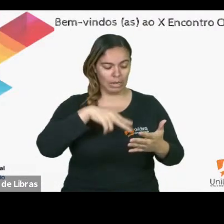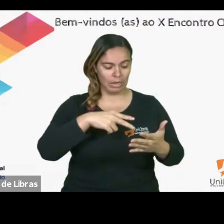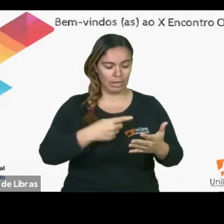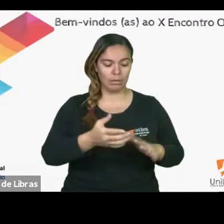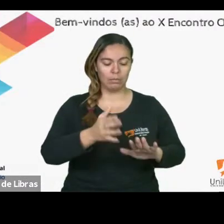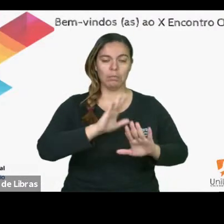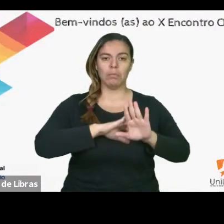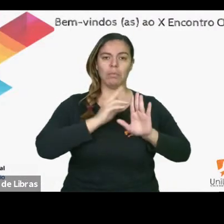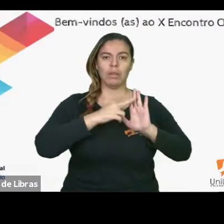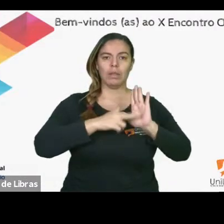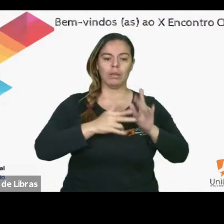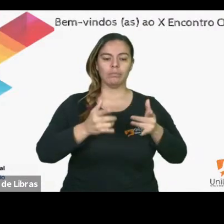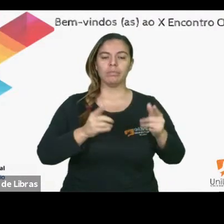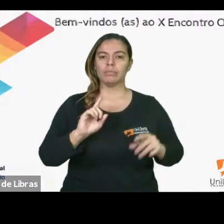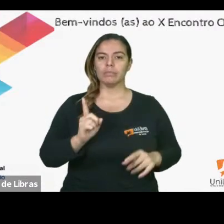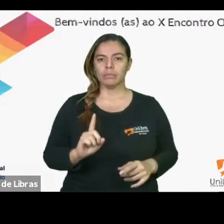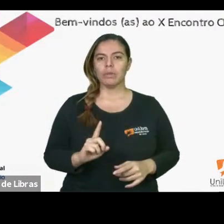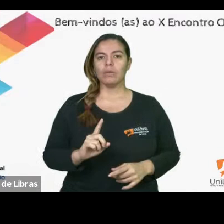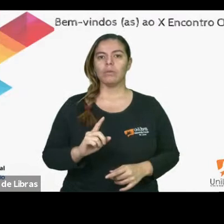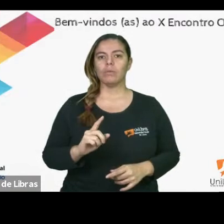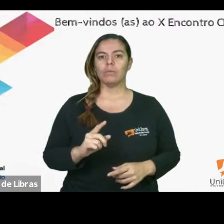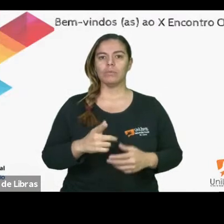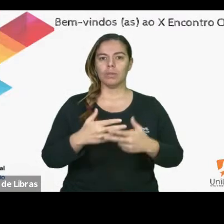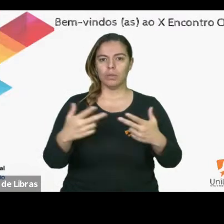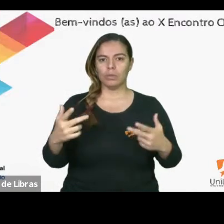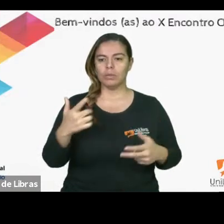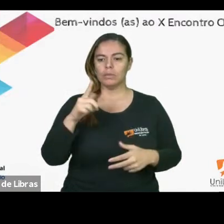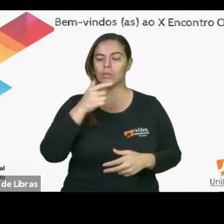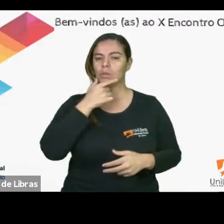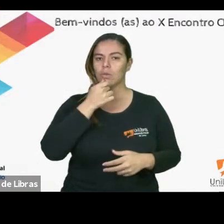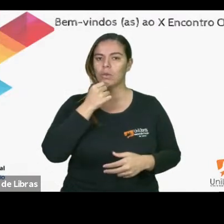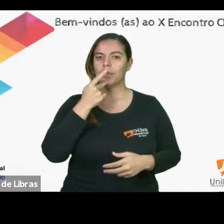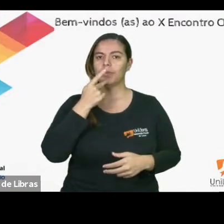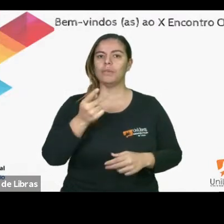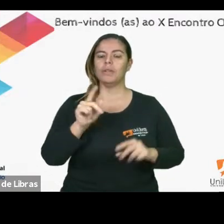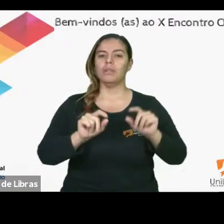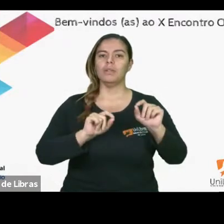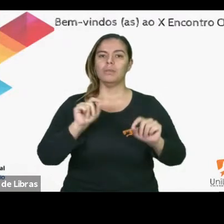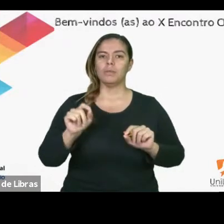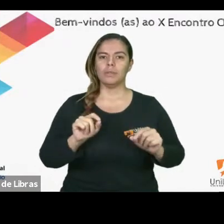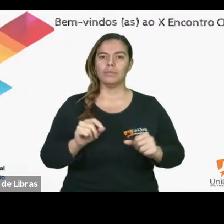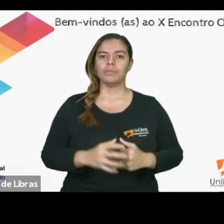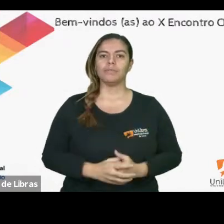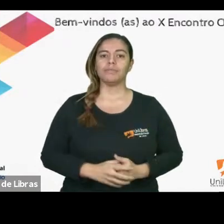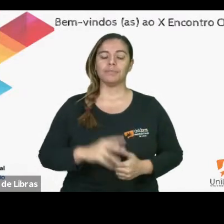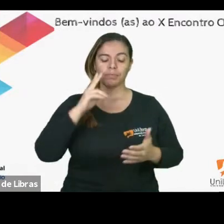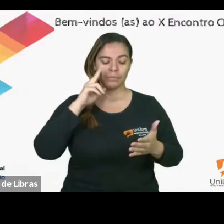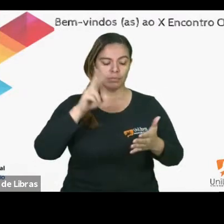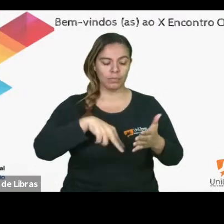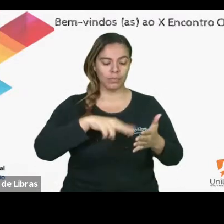E uma das coisas que Jung ressalta é que a leitura